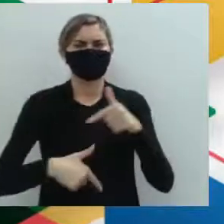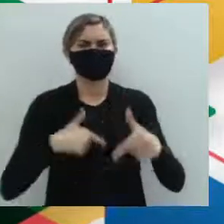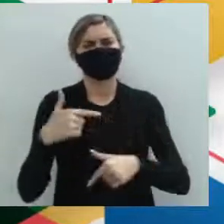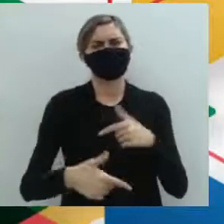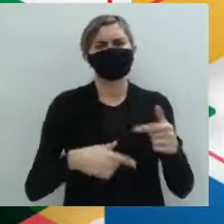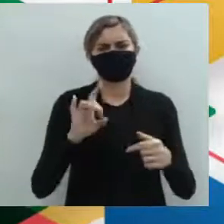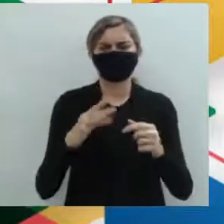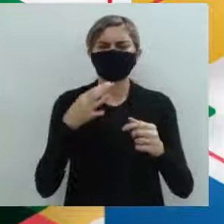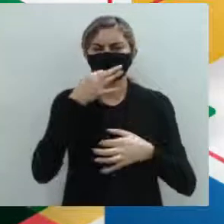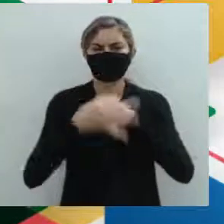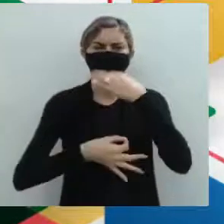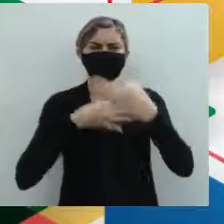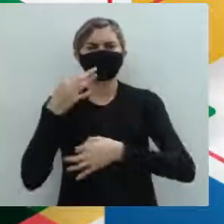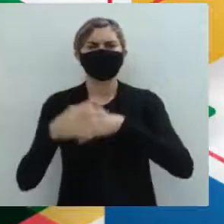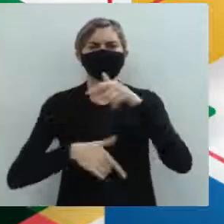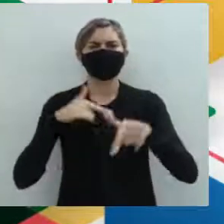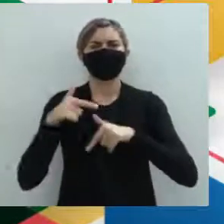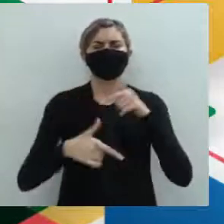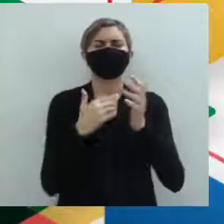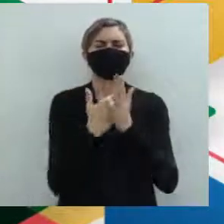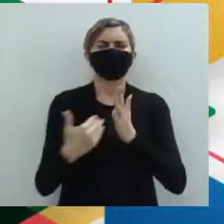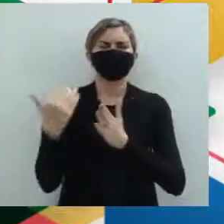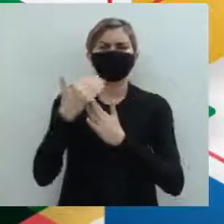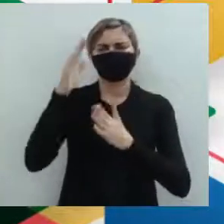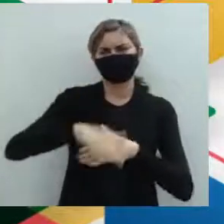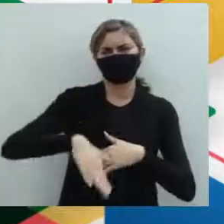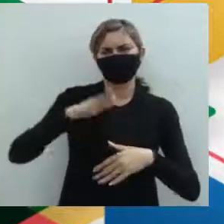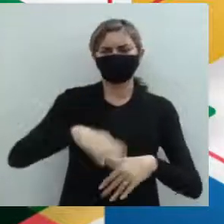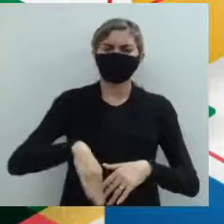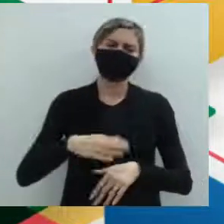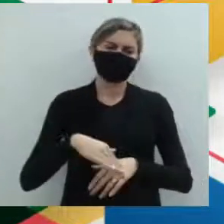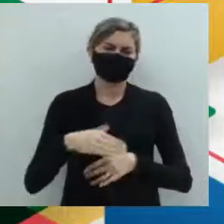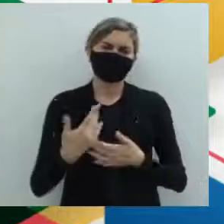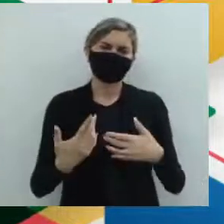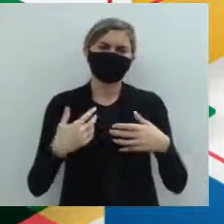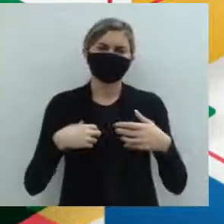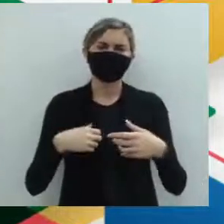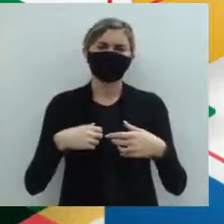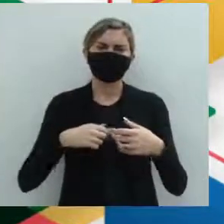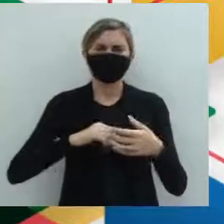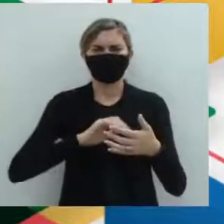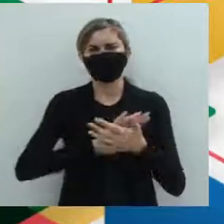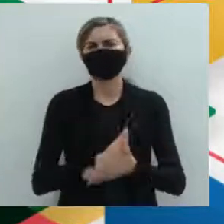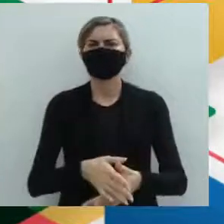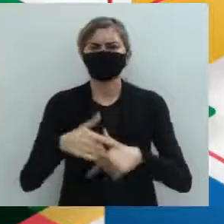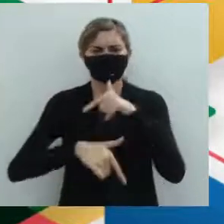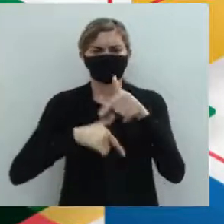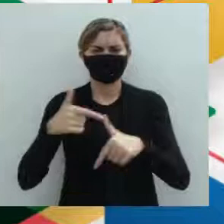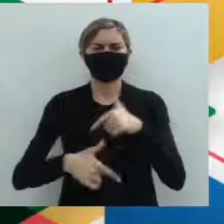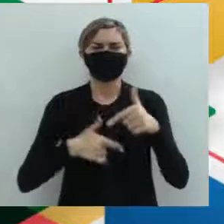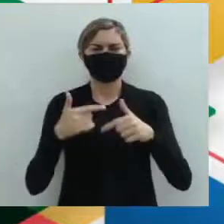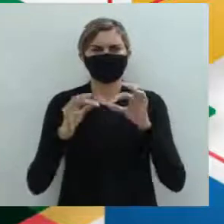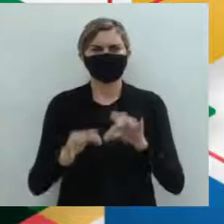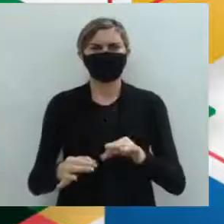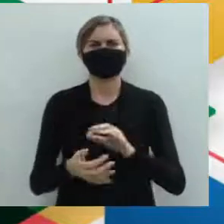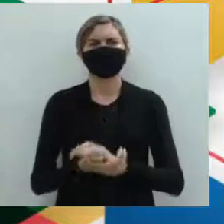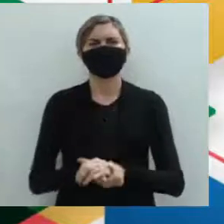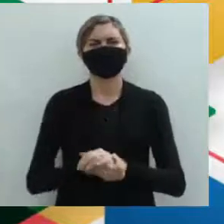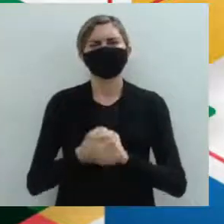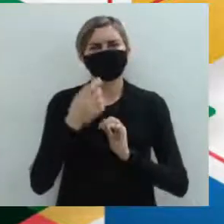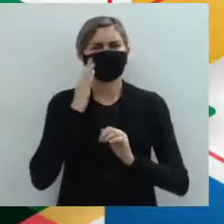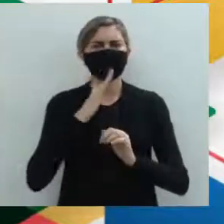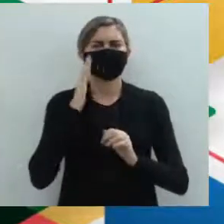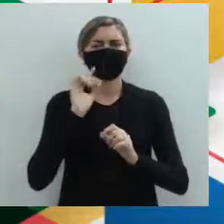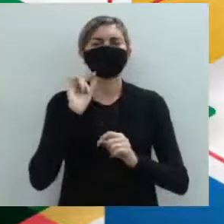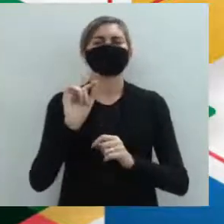que sugerem um serviço mais barato em detrimento da exploração do trabalhador, tá certo? A gente vai